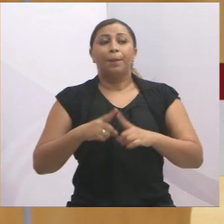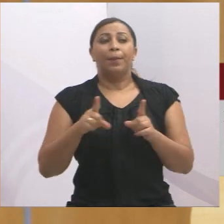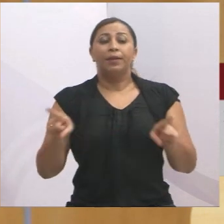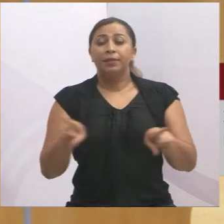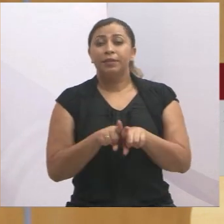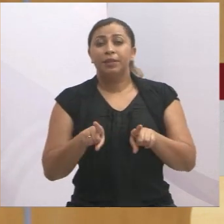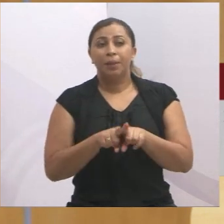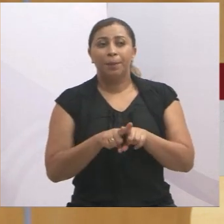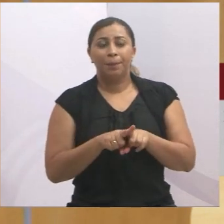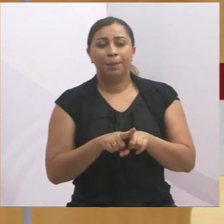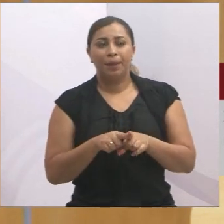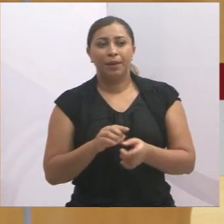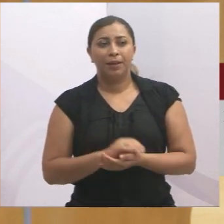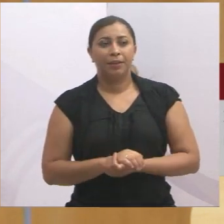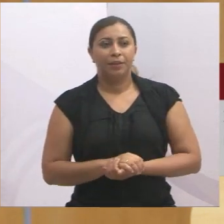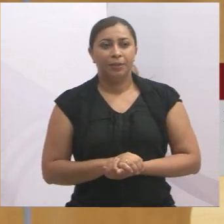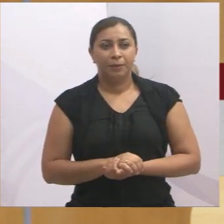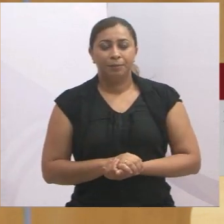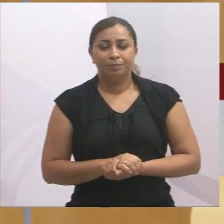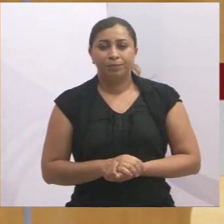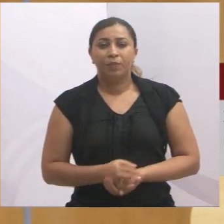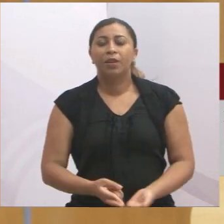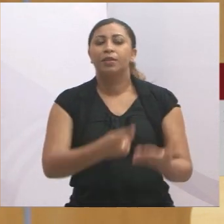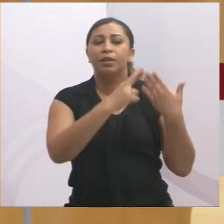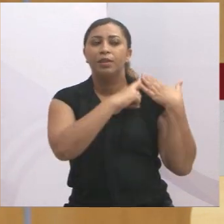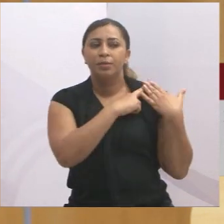tragam a cobrança de